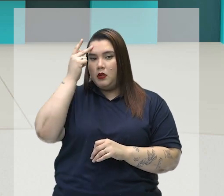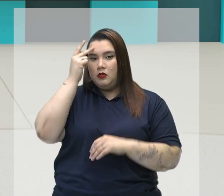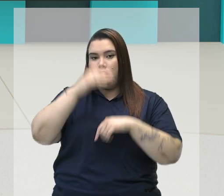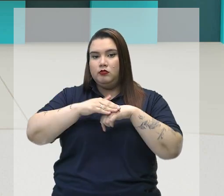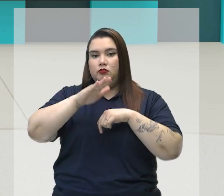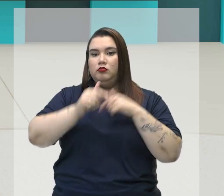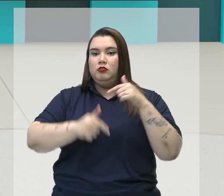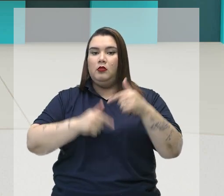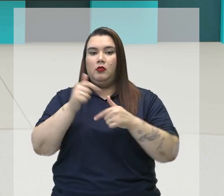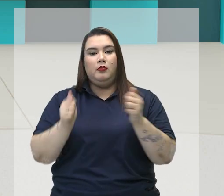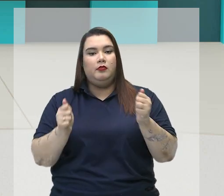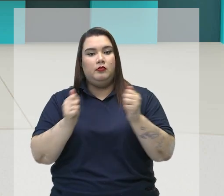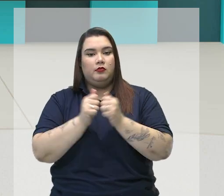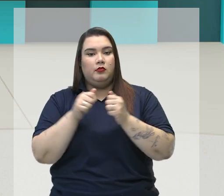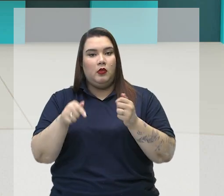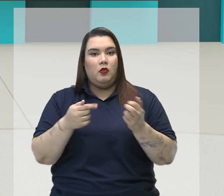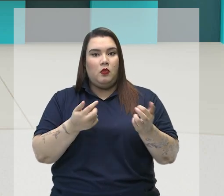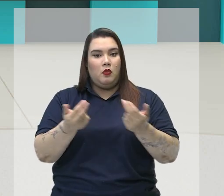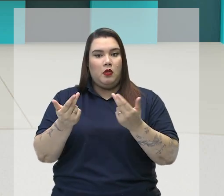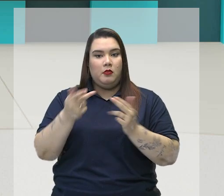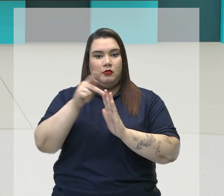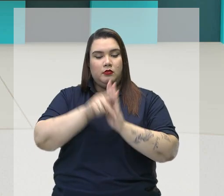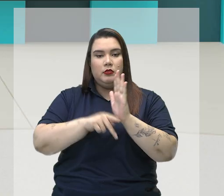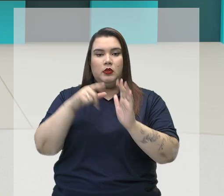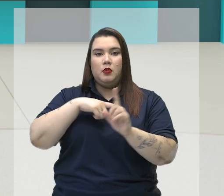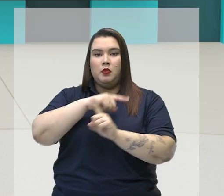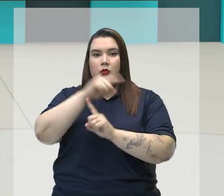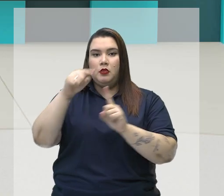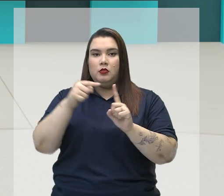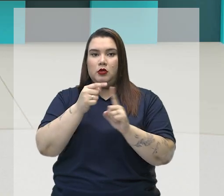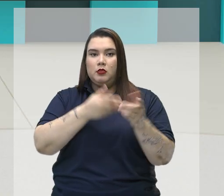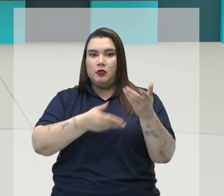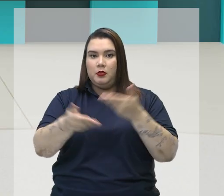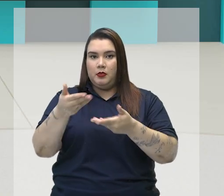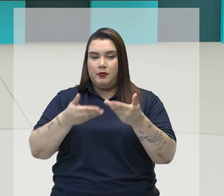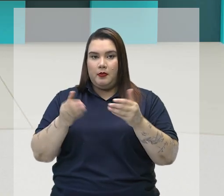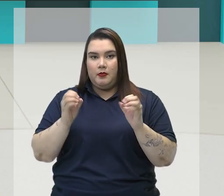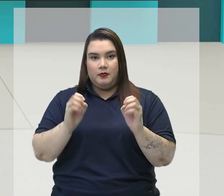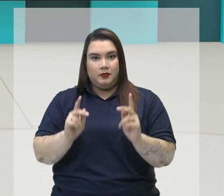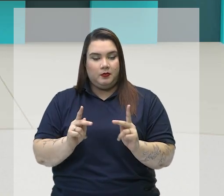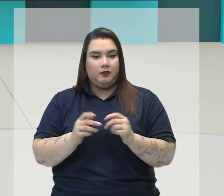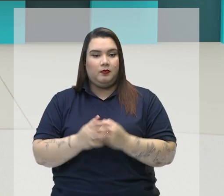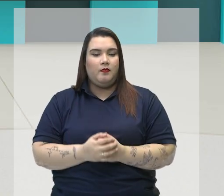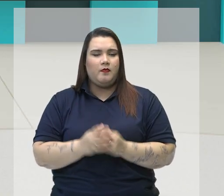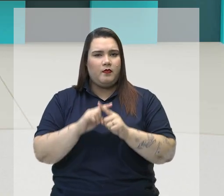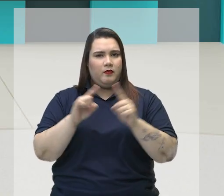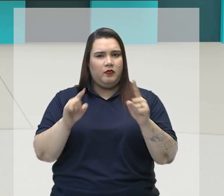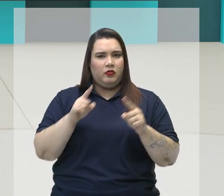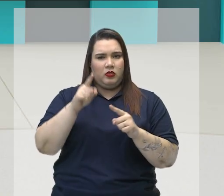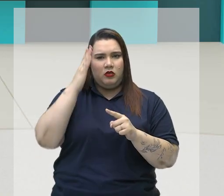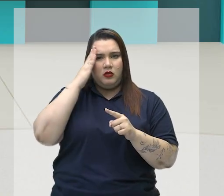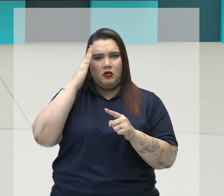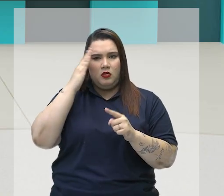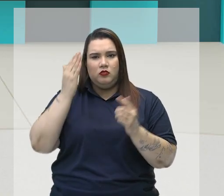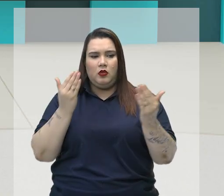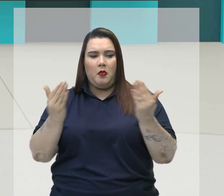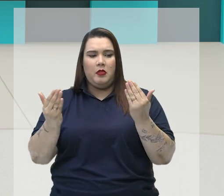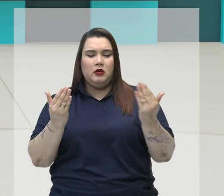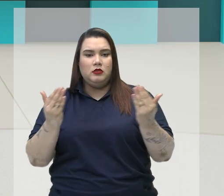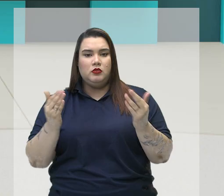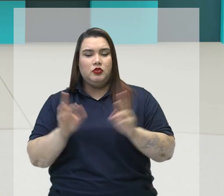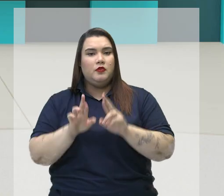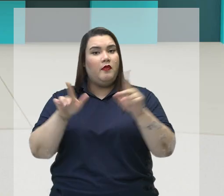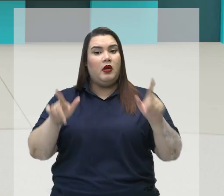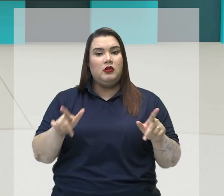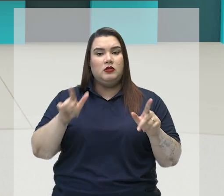E assim, esse mesmo projeto tem objetivos compartilhados. Mas você sabe a diferença de trabalho